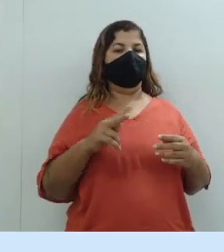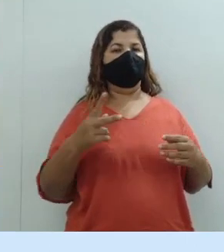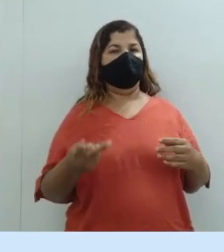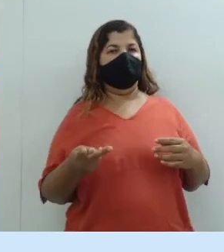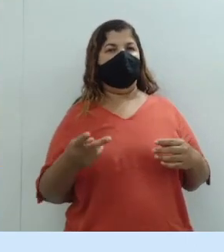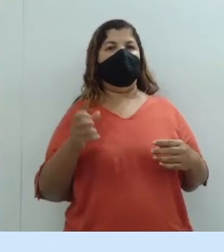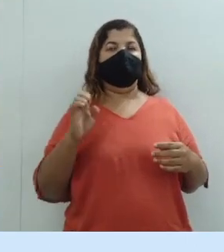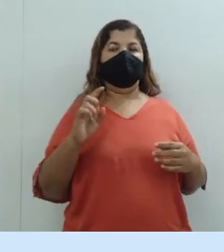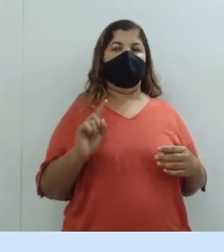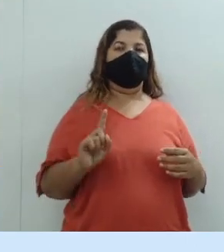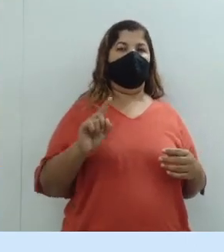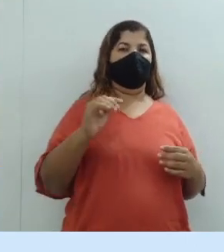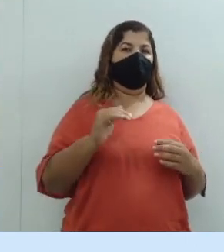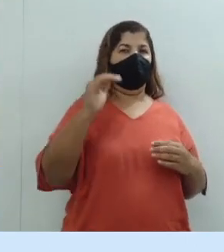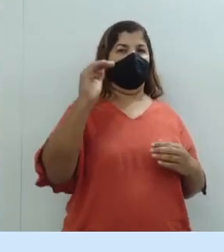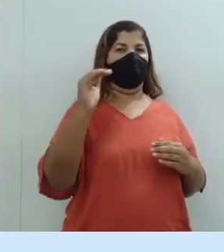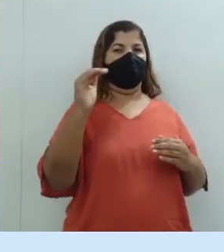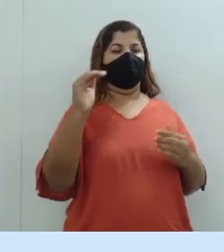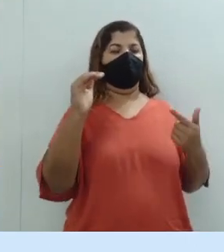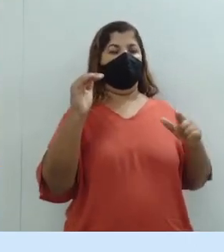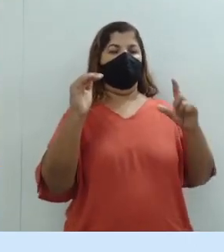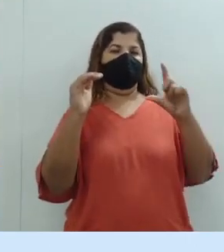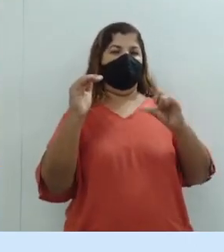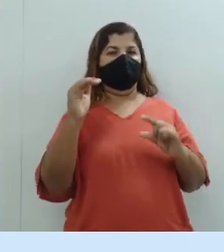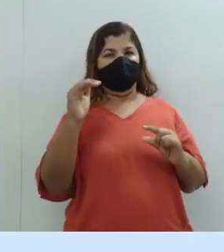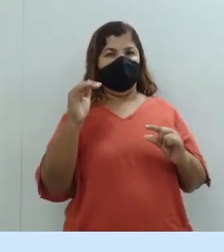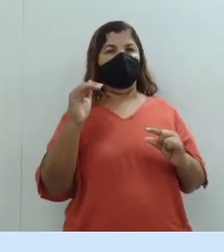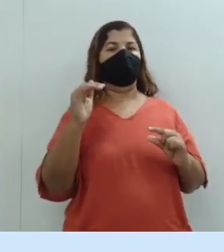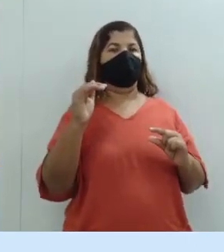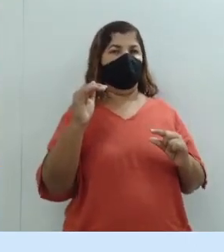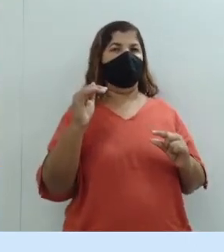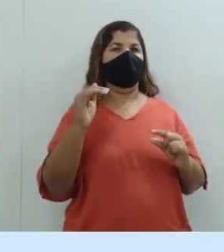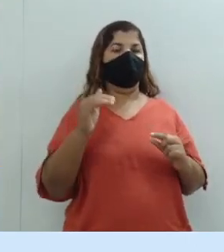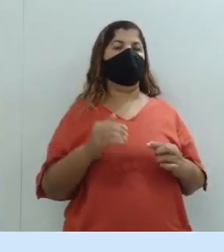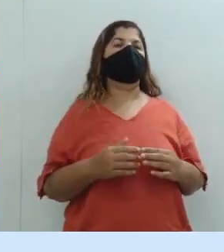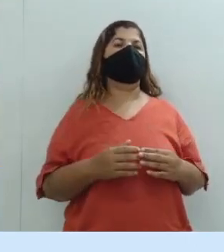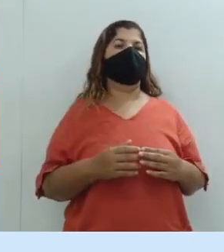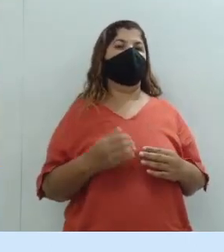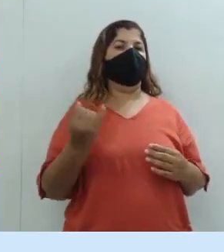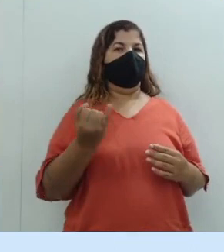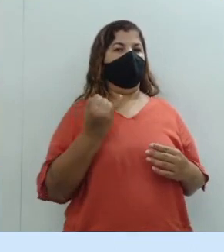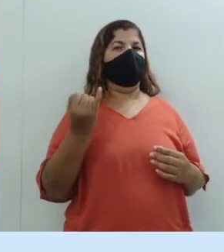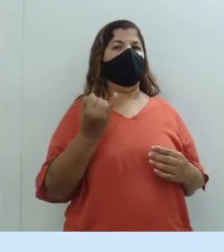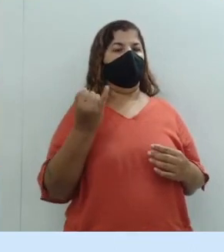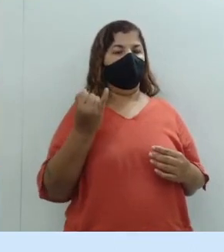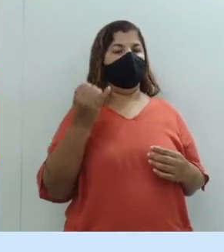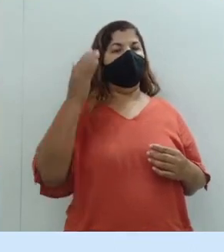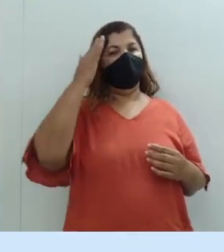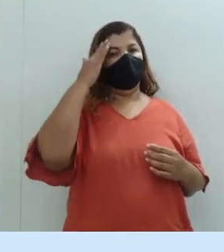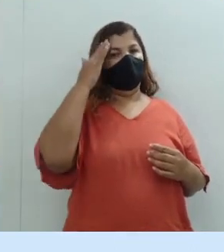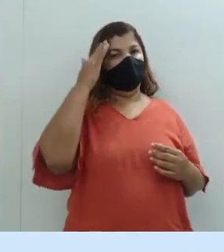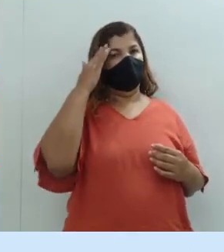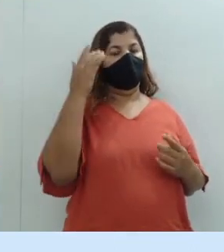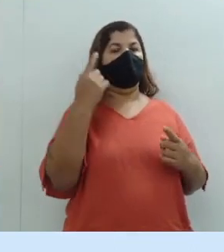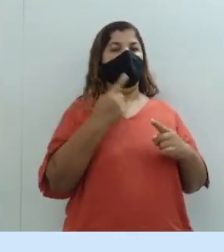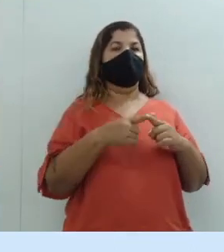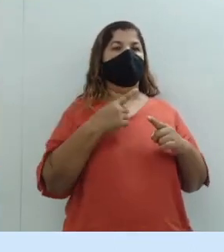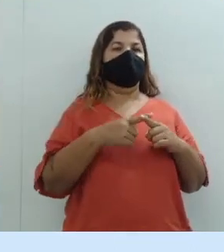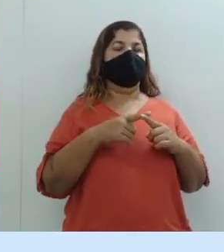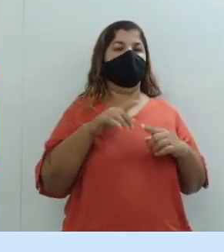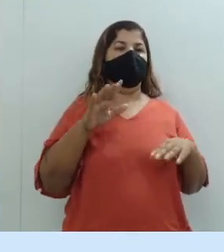se um aumenta, o outro tem que diminuir, né? Isso é bem interessante também para a gente tratar de questões, muitas vezes, que